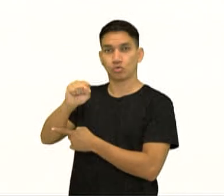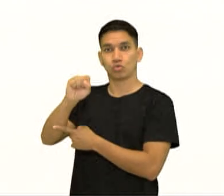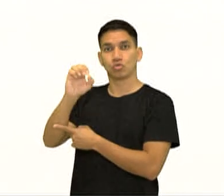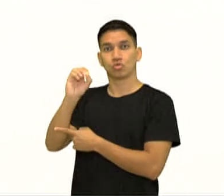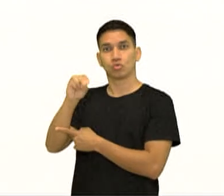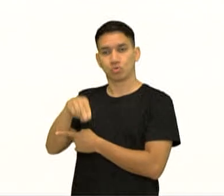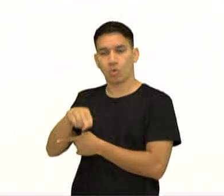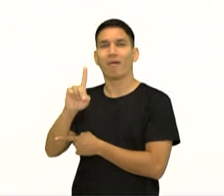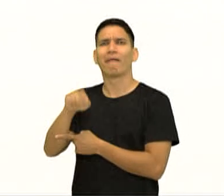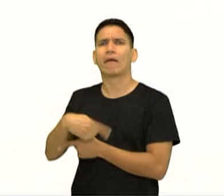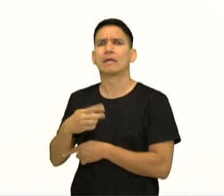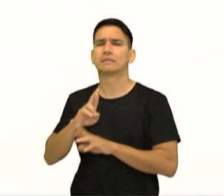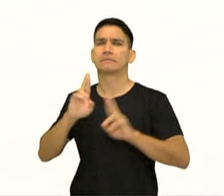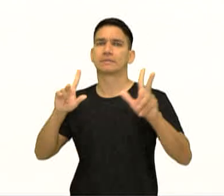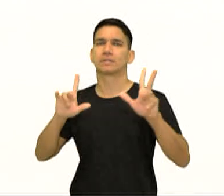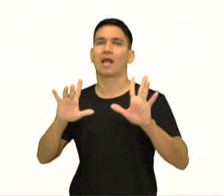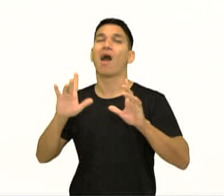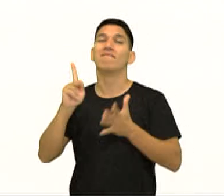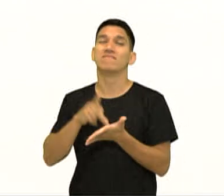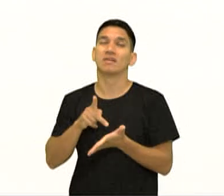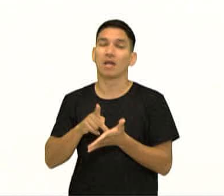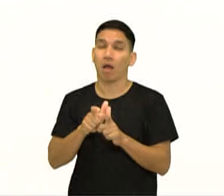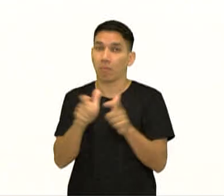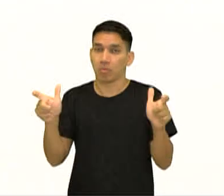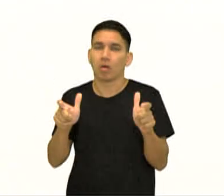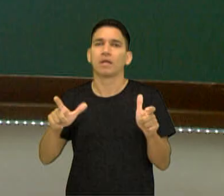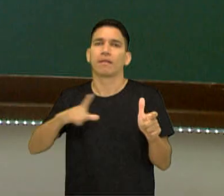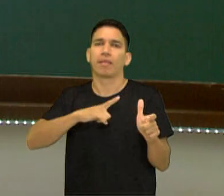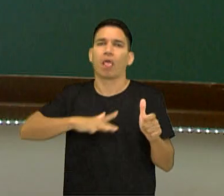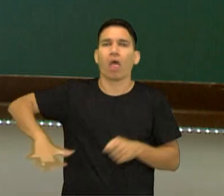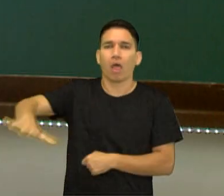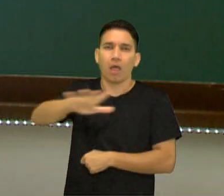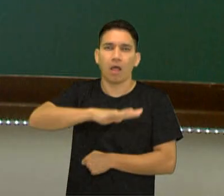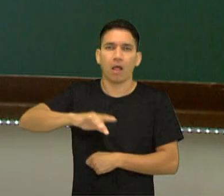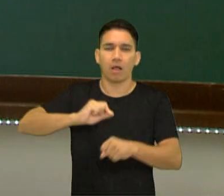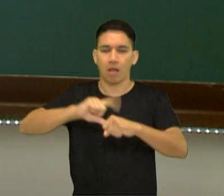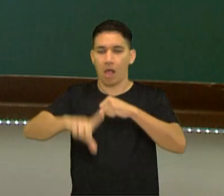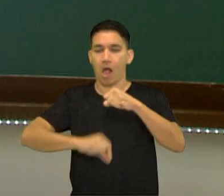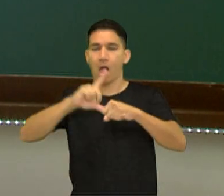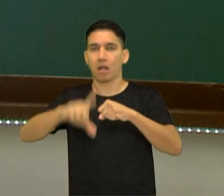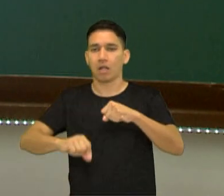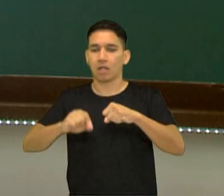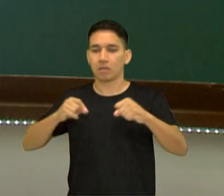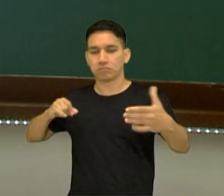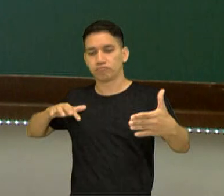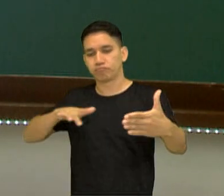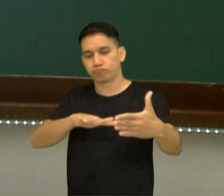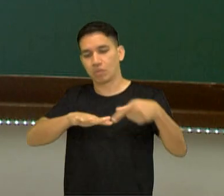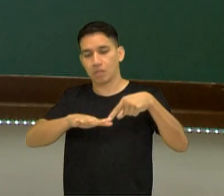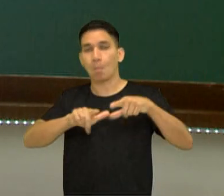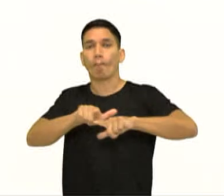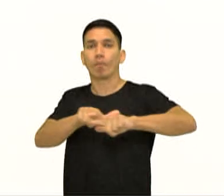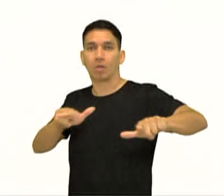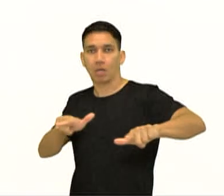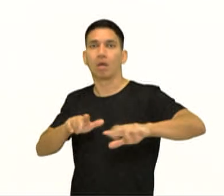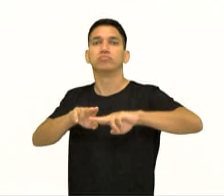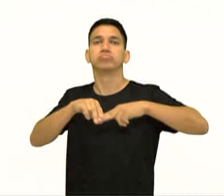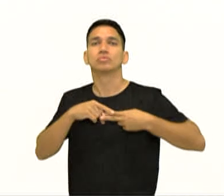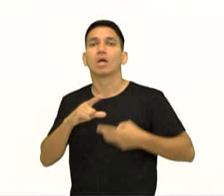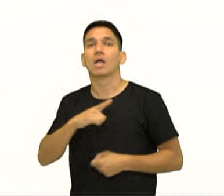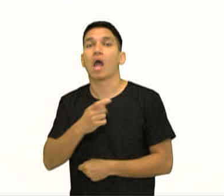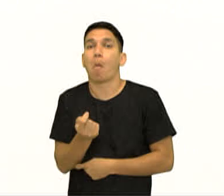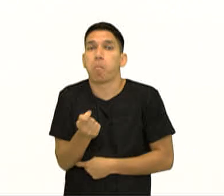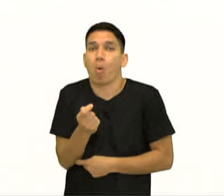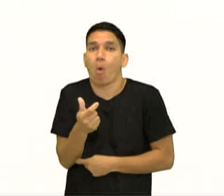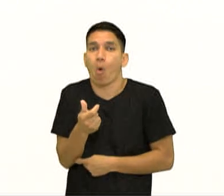trata-se, na verdade, de espaços vazios, e por isso que a radiação passou reto. O fato de poucas partículas terem sofrido um desvio